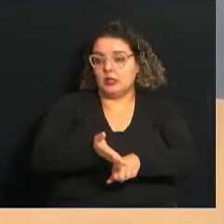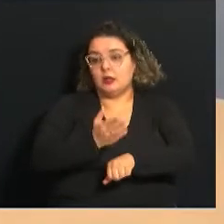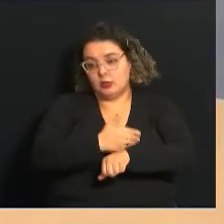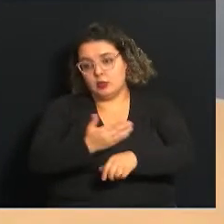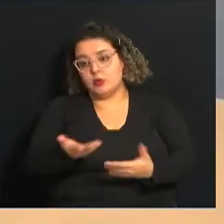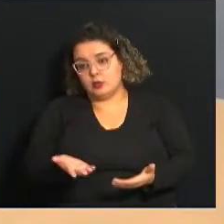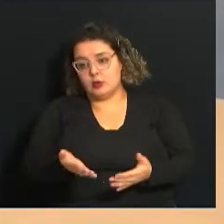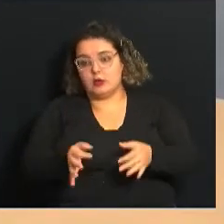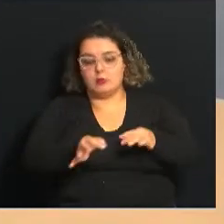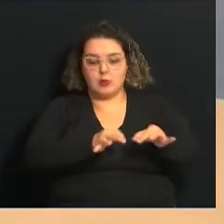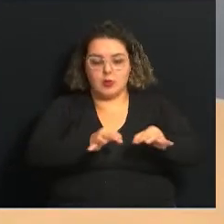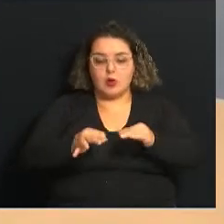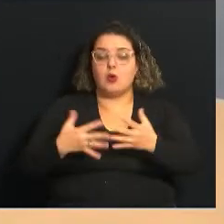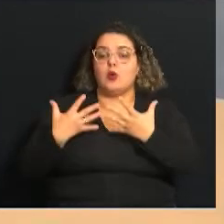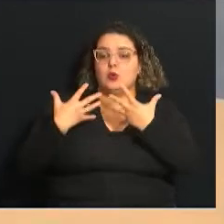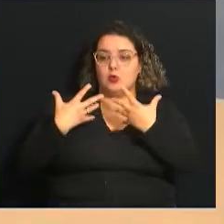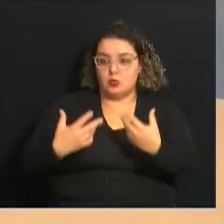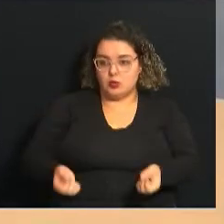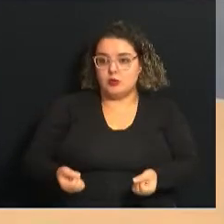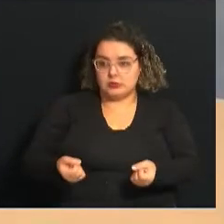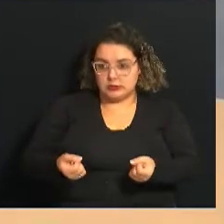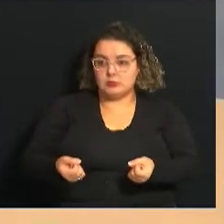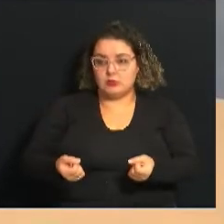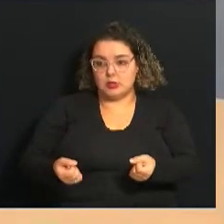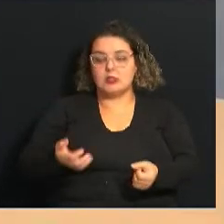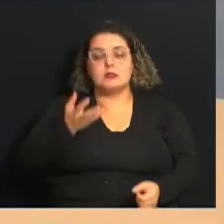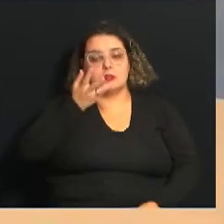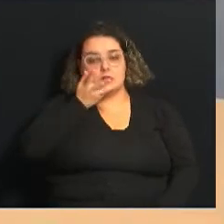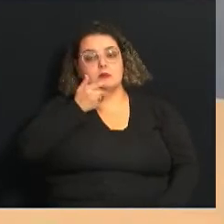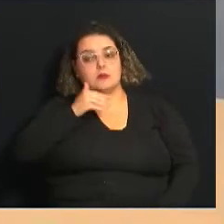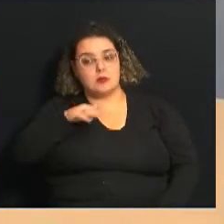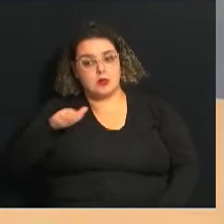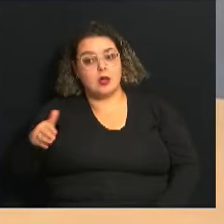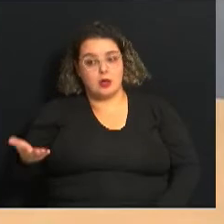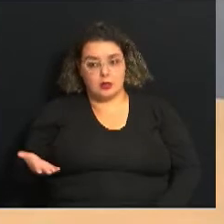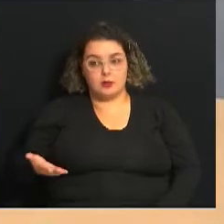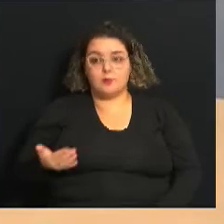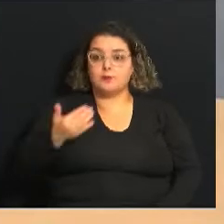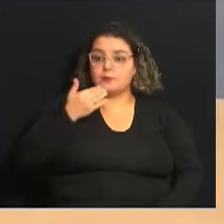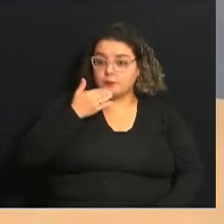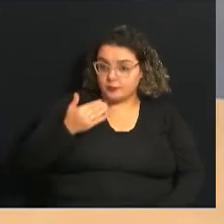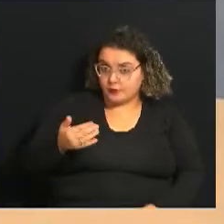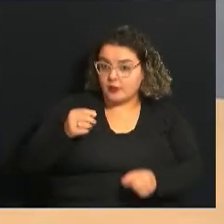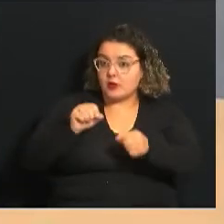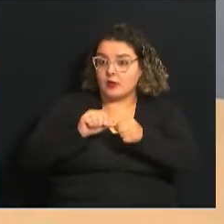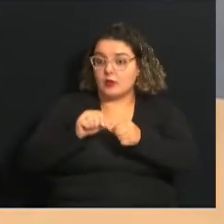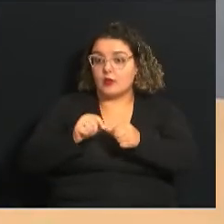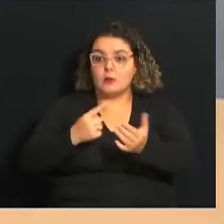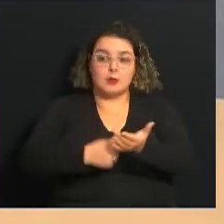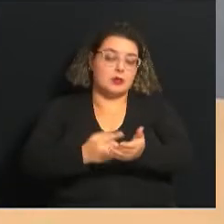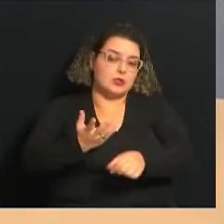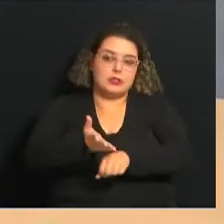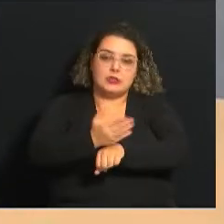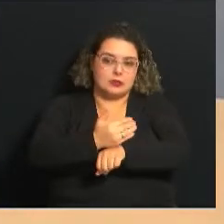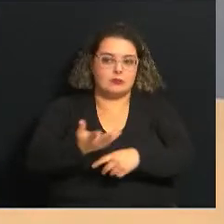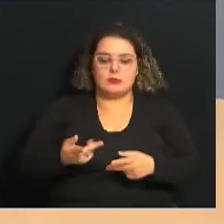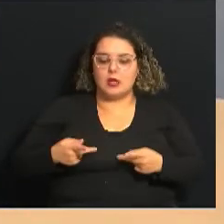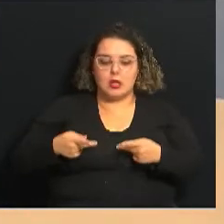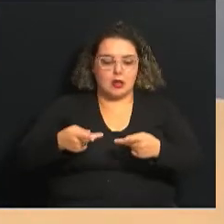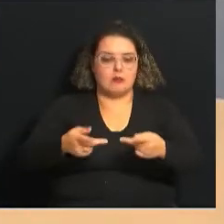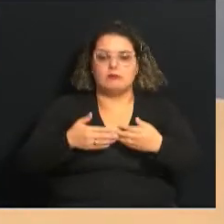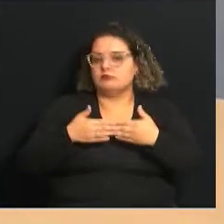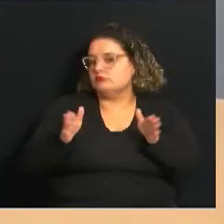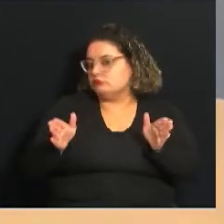se organizar para receber essas crianças, então eles pedem que seja feito esse pré-agendamento, mas a visitação aqui é